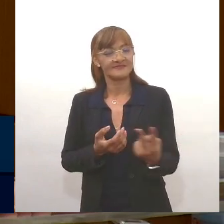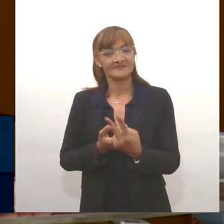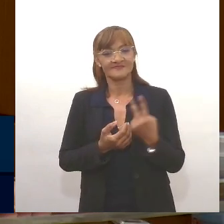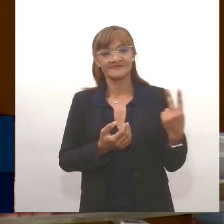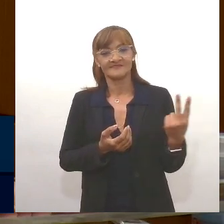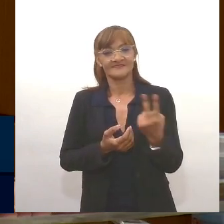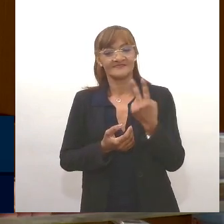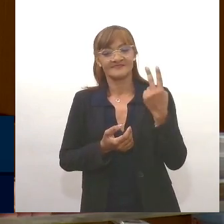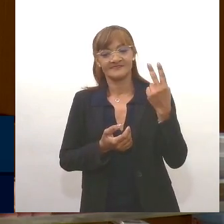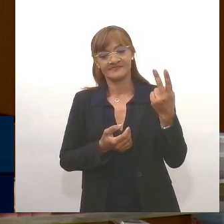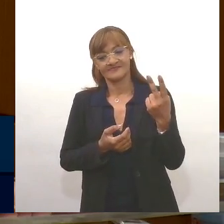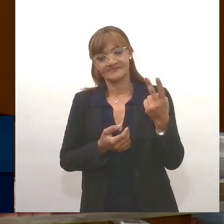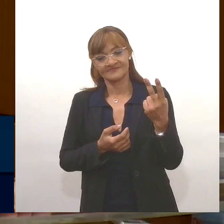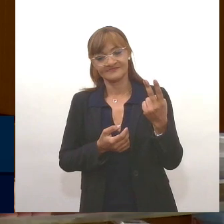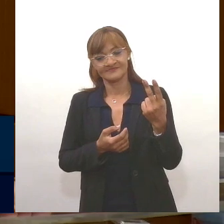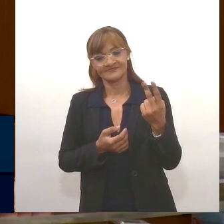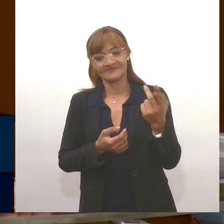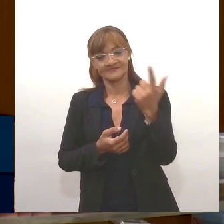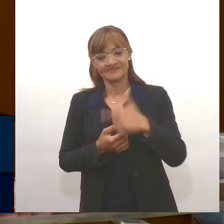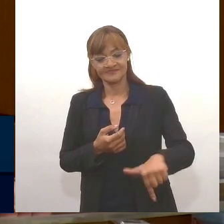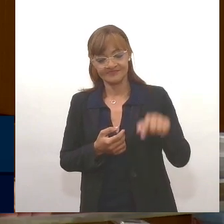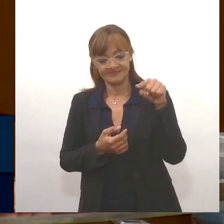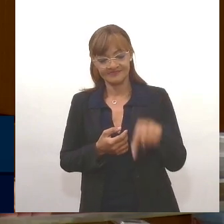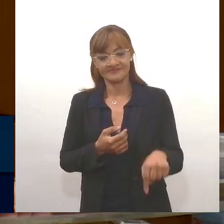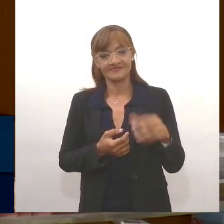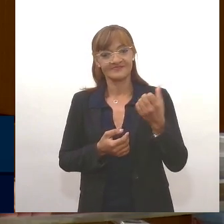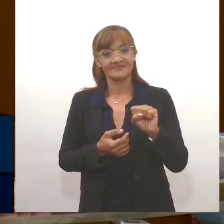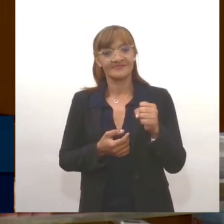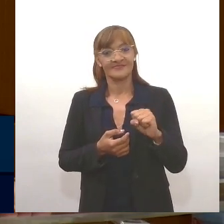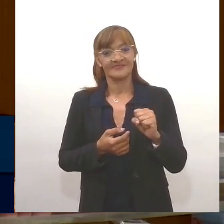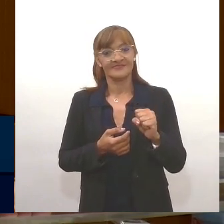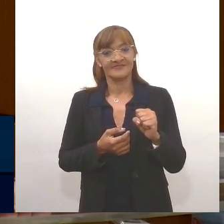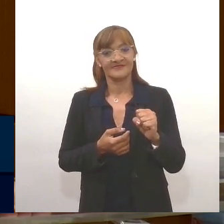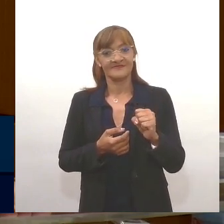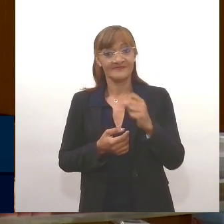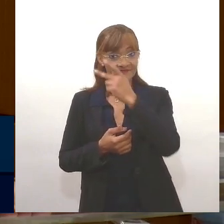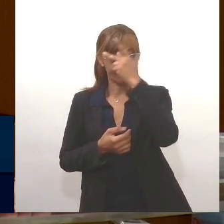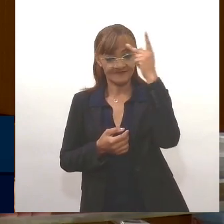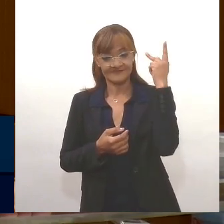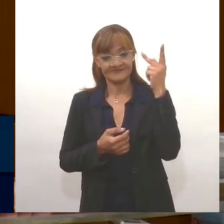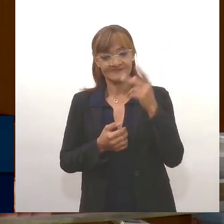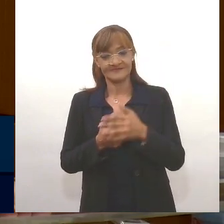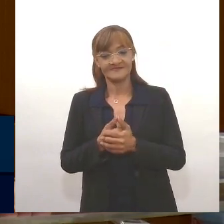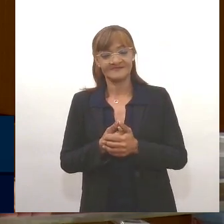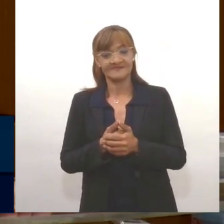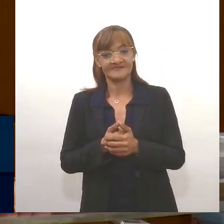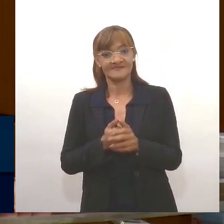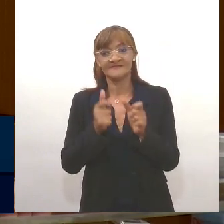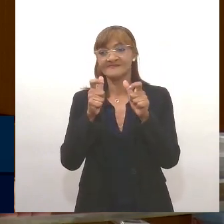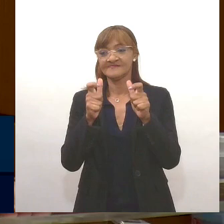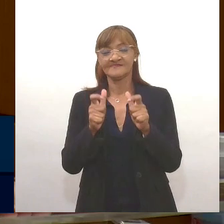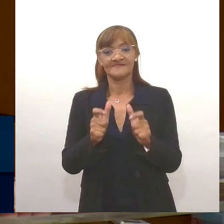pessoa do Estado de Sergipe a ocupar um espaço signific